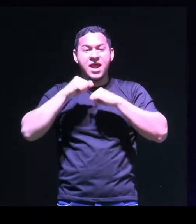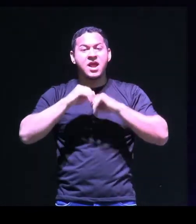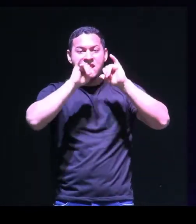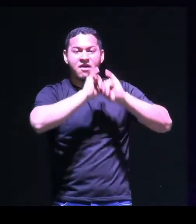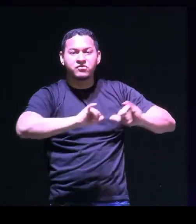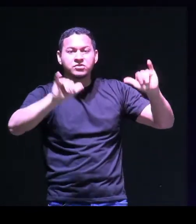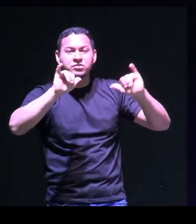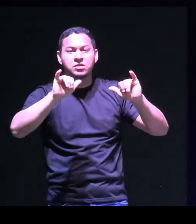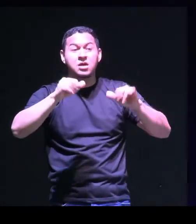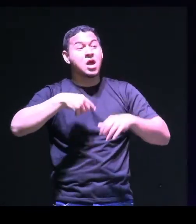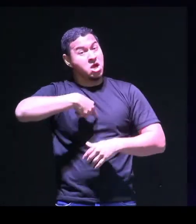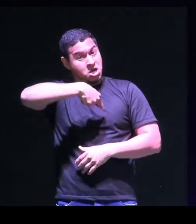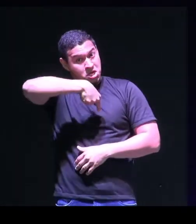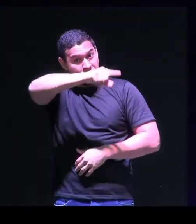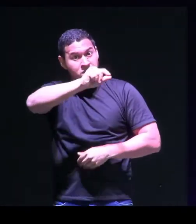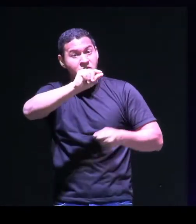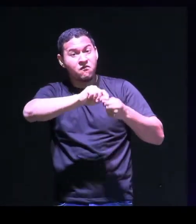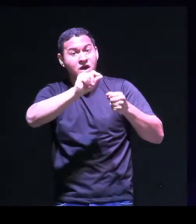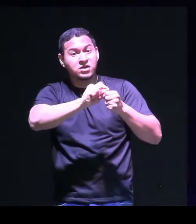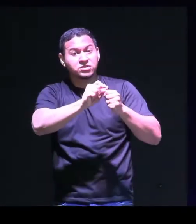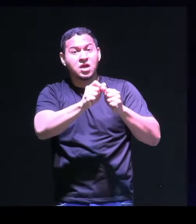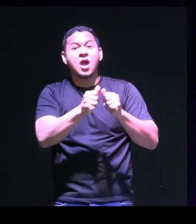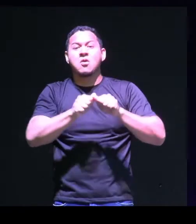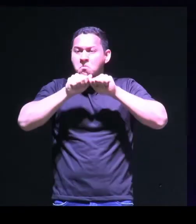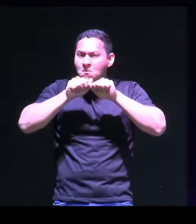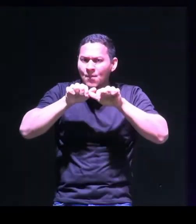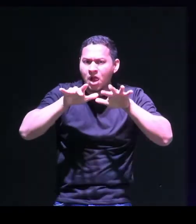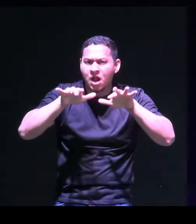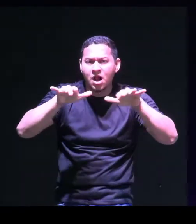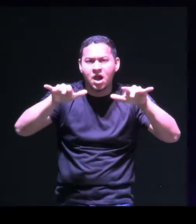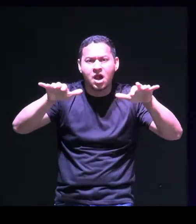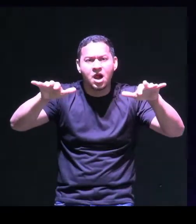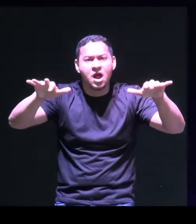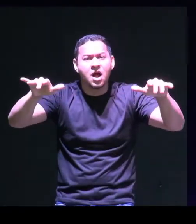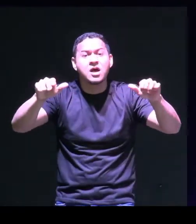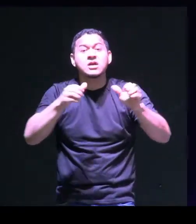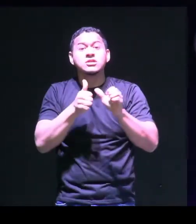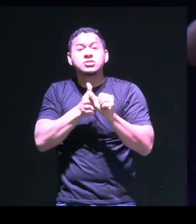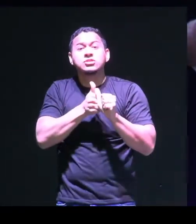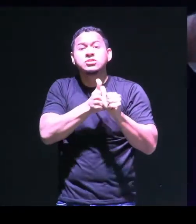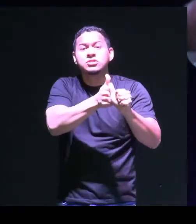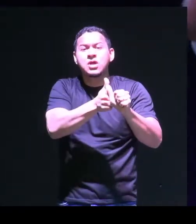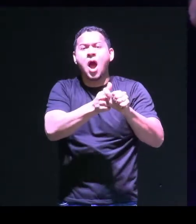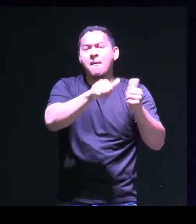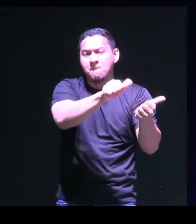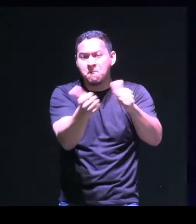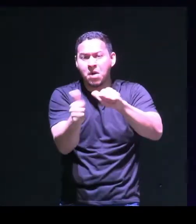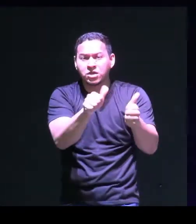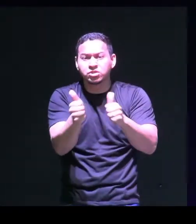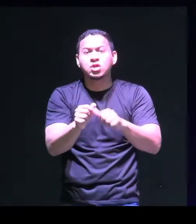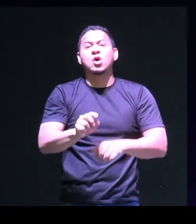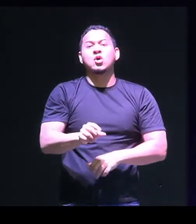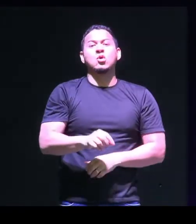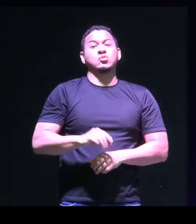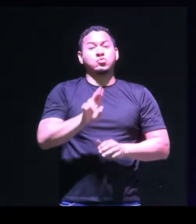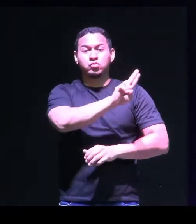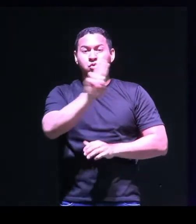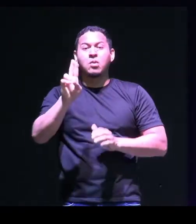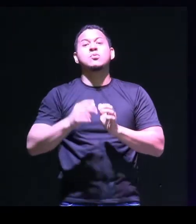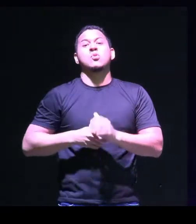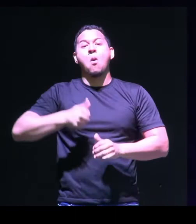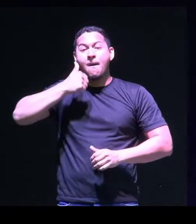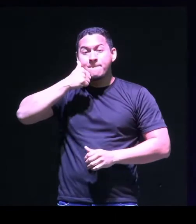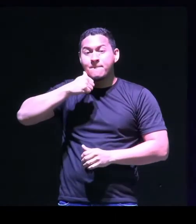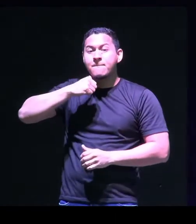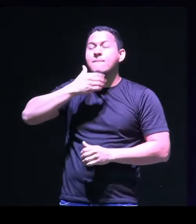assim, ide fazei discípulos de todas as nações, batizando esses discípulos em nome do Pai, do Filho e do Espírito